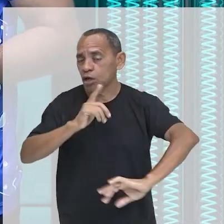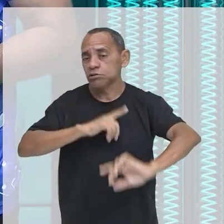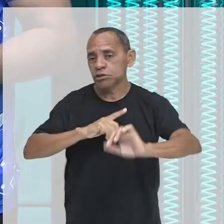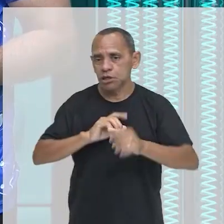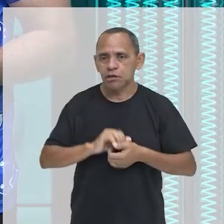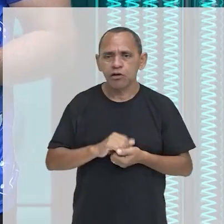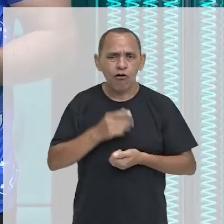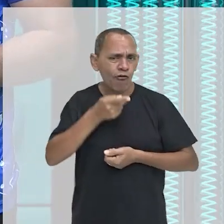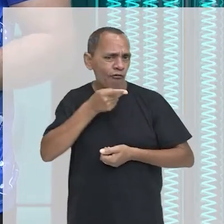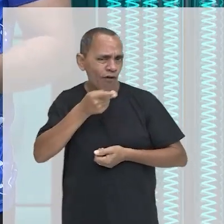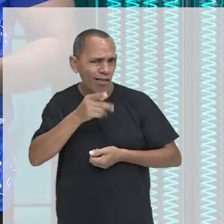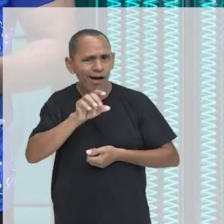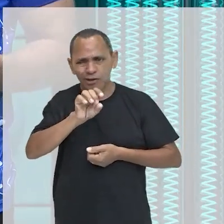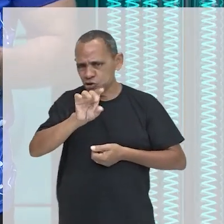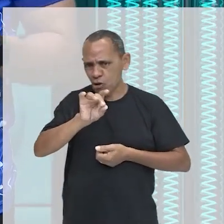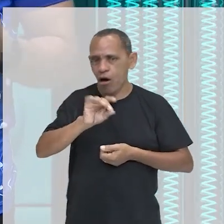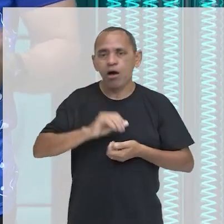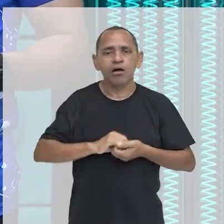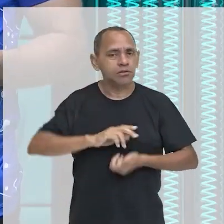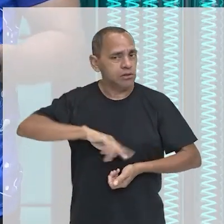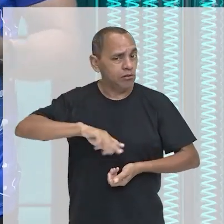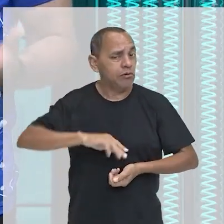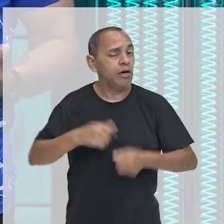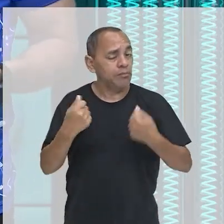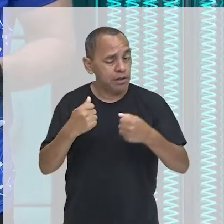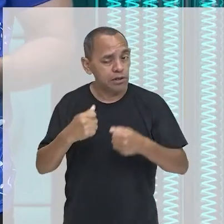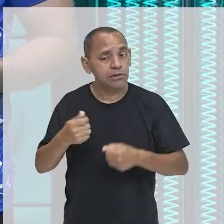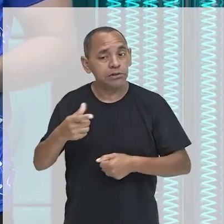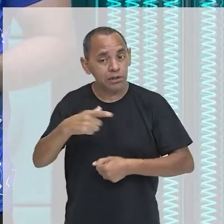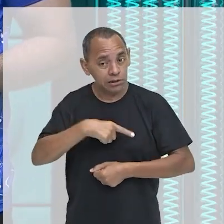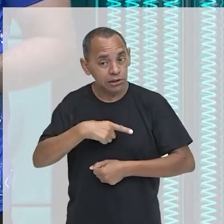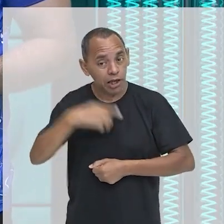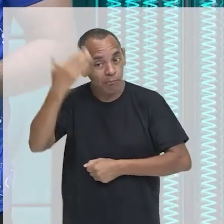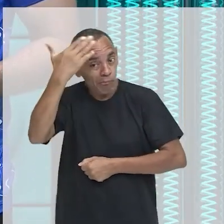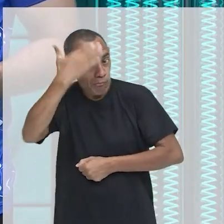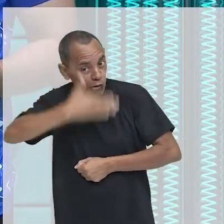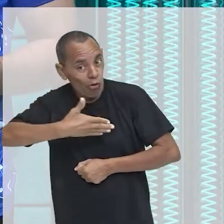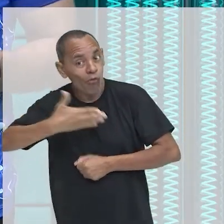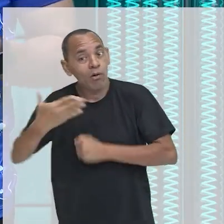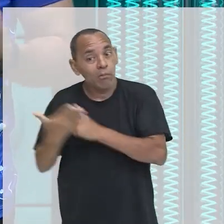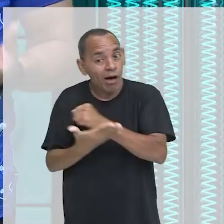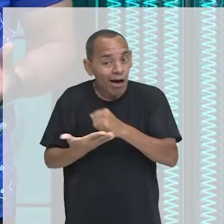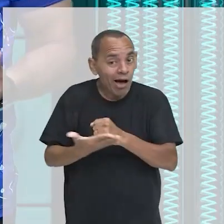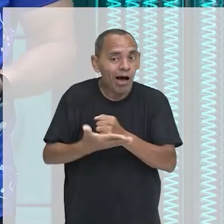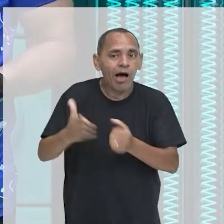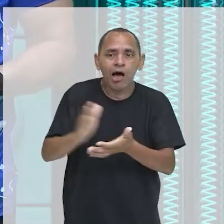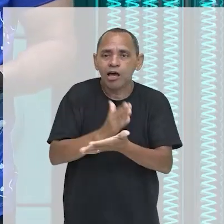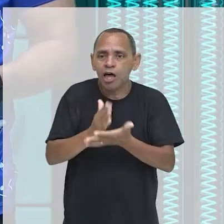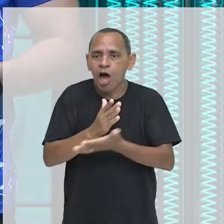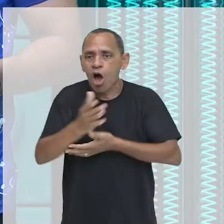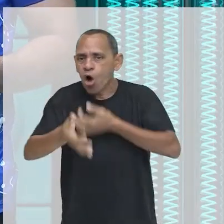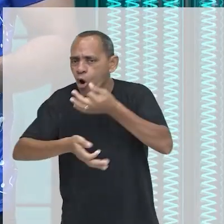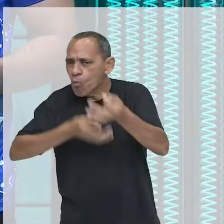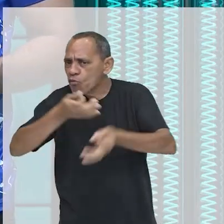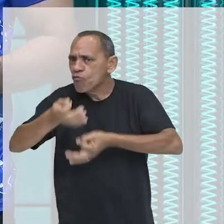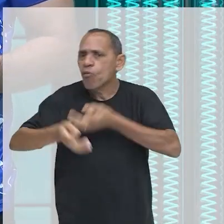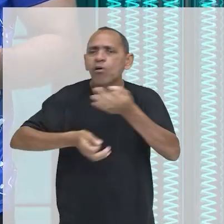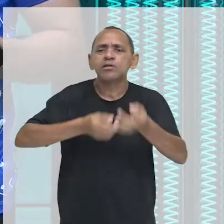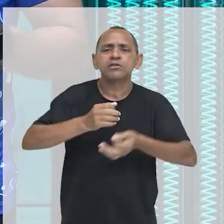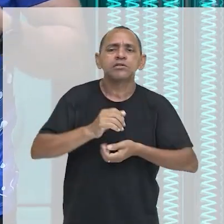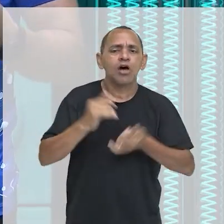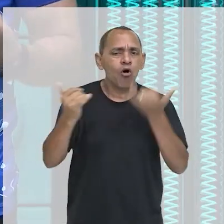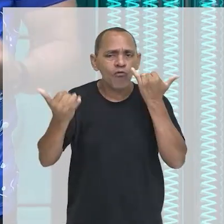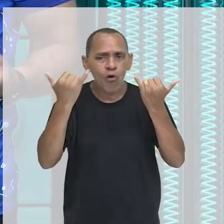falar só por falar. Às vezes a gente fala, e a gente fala baseado naquilo que a gente sabe. Mas quando a gente for emitir uma opinião sobre um